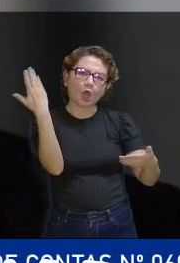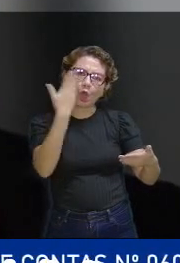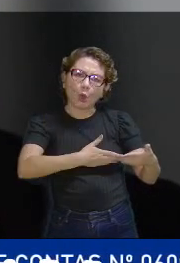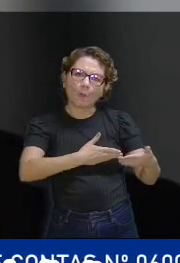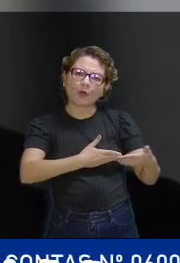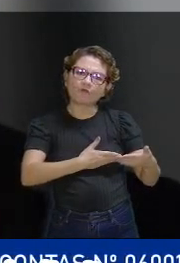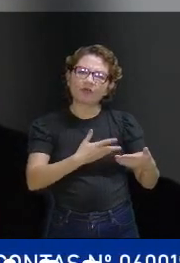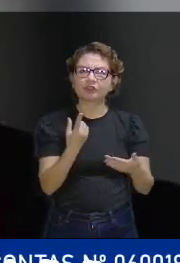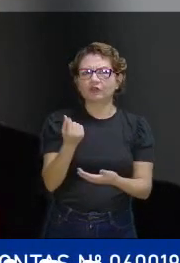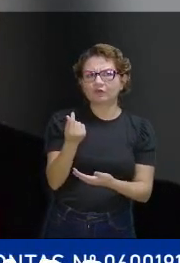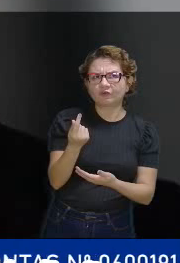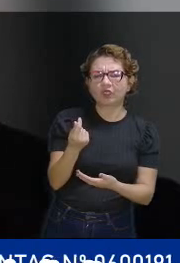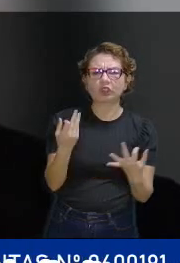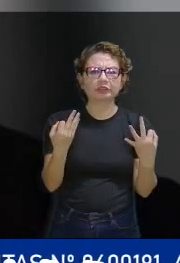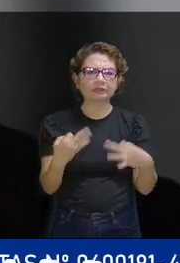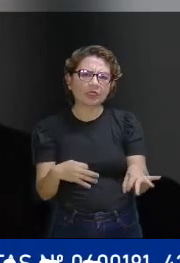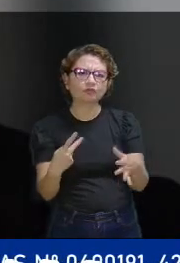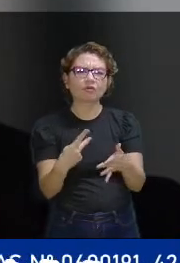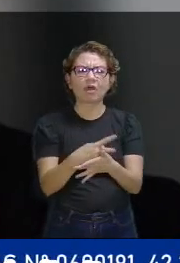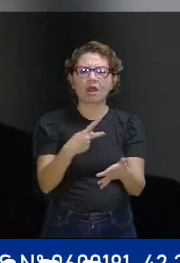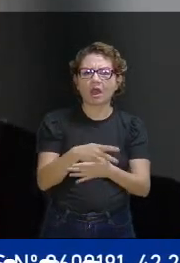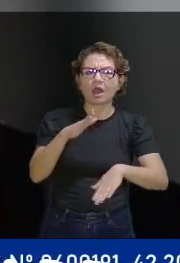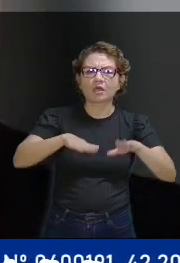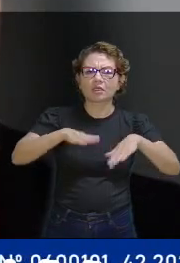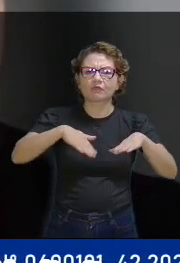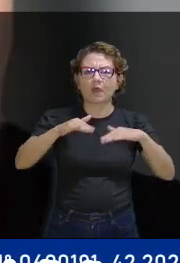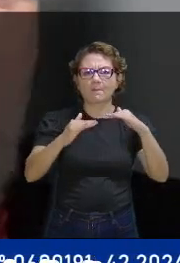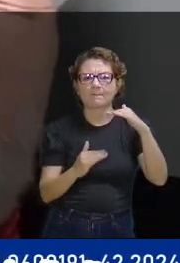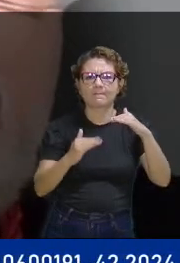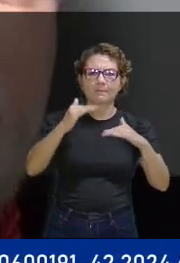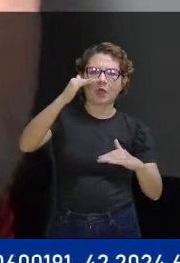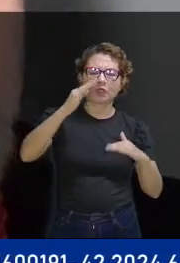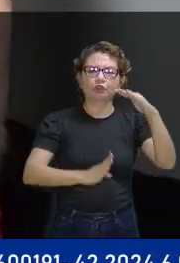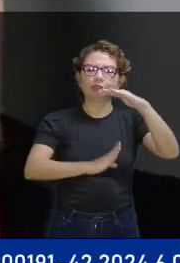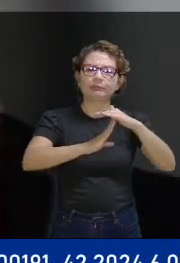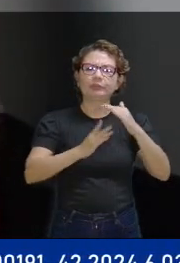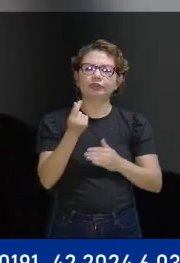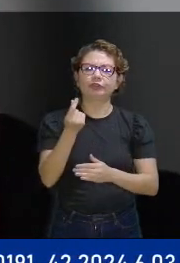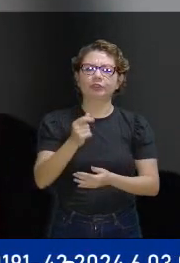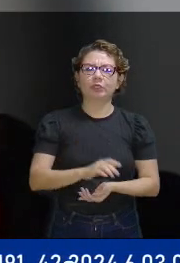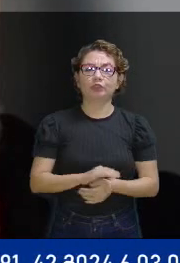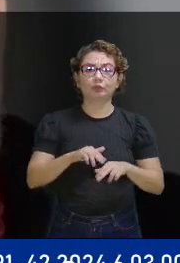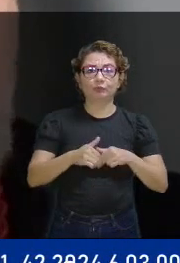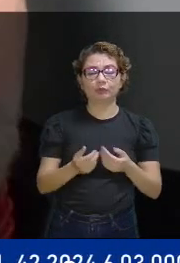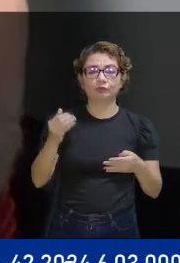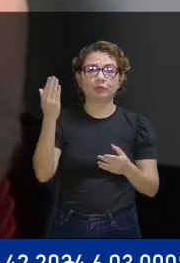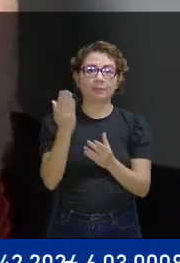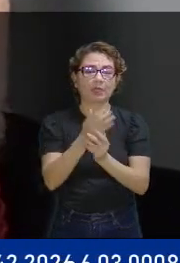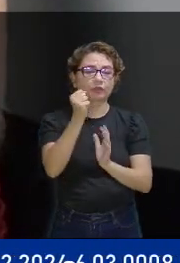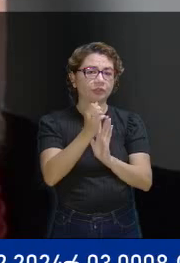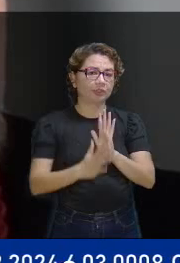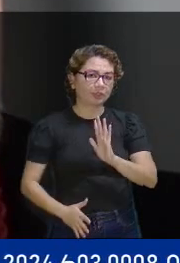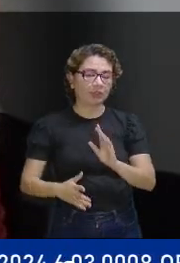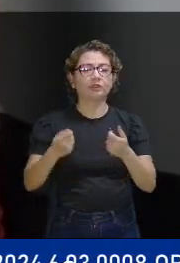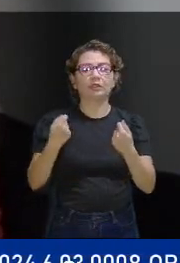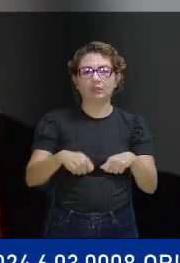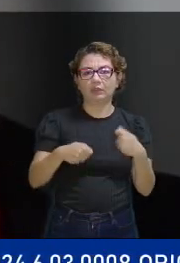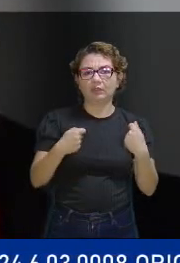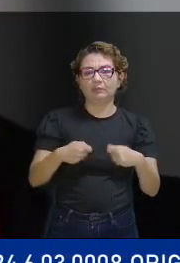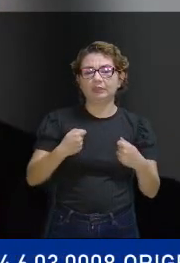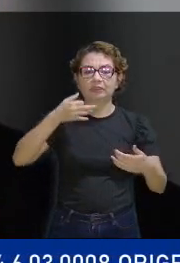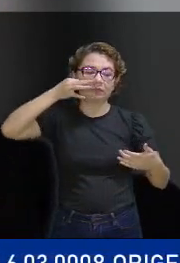como irregulares ou suposta extrapolação do limite de gasto. Os embargos de declaração também não foram